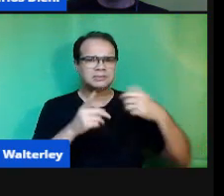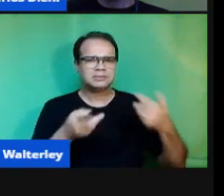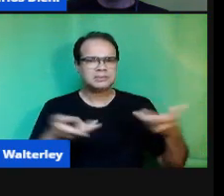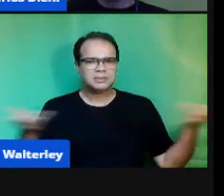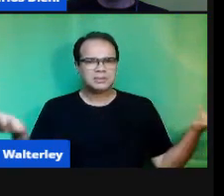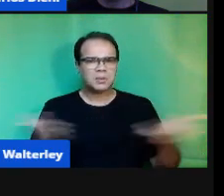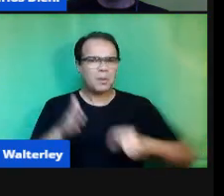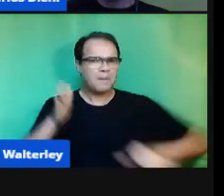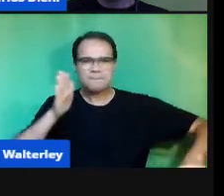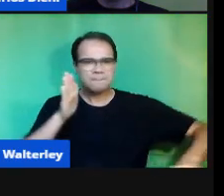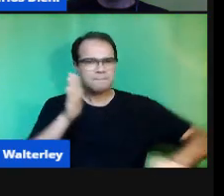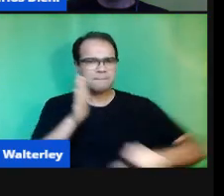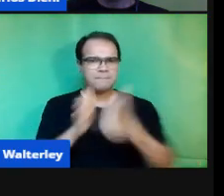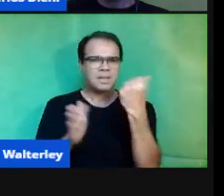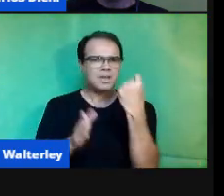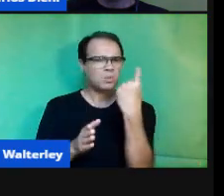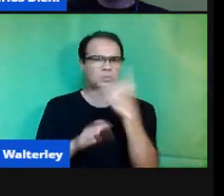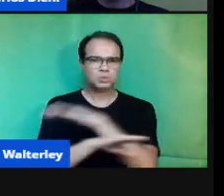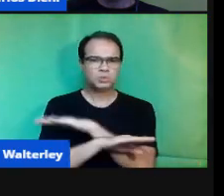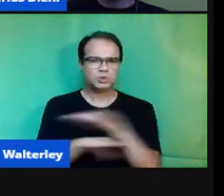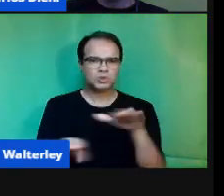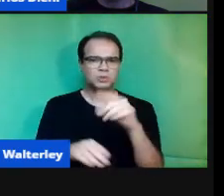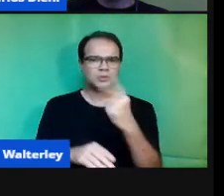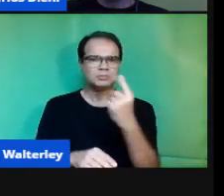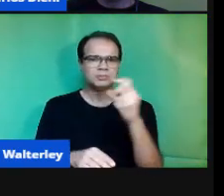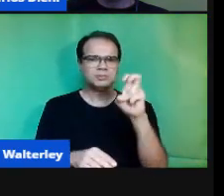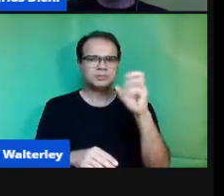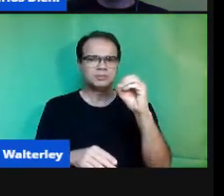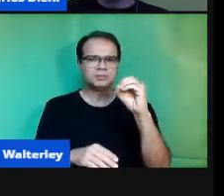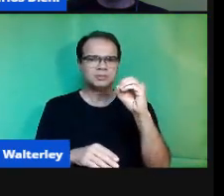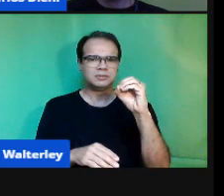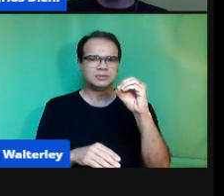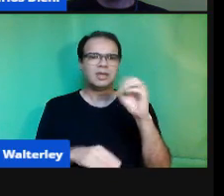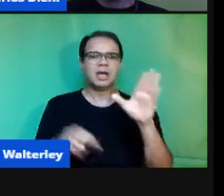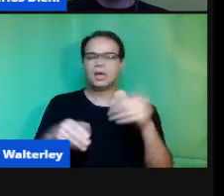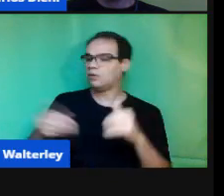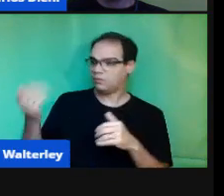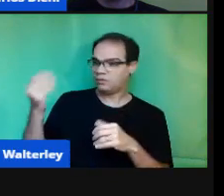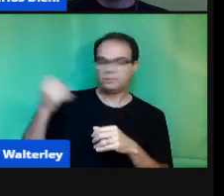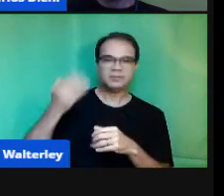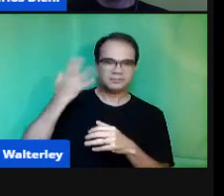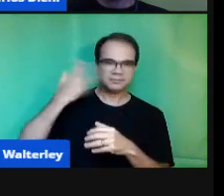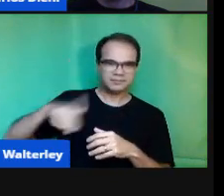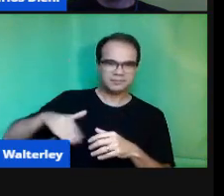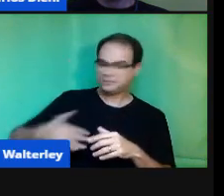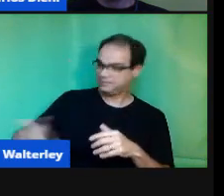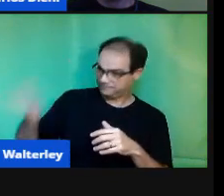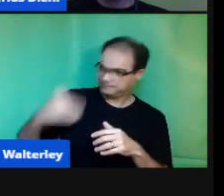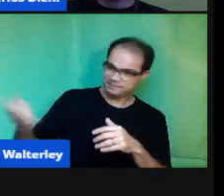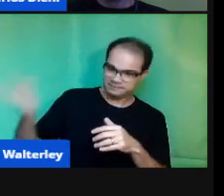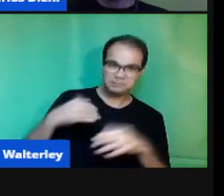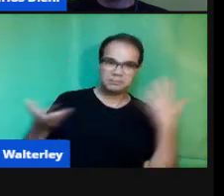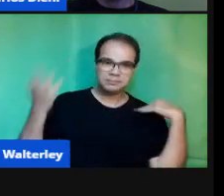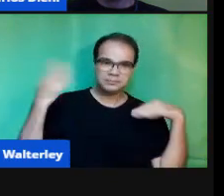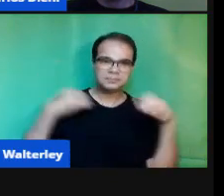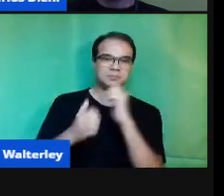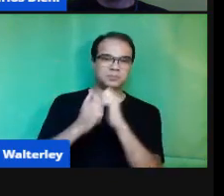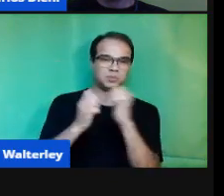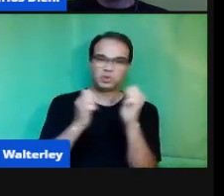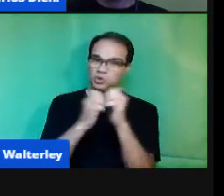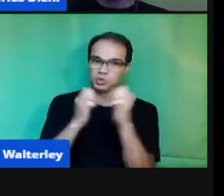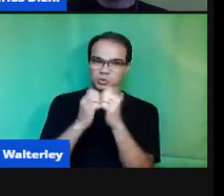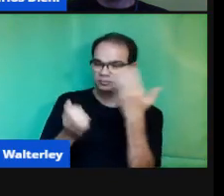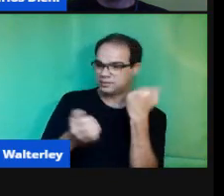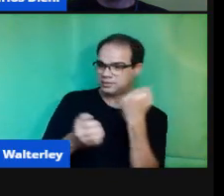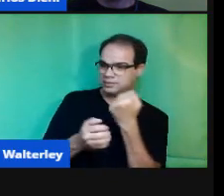Falei, nossa. Aí eu falei com a minha filha, vamos pro shopping. Ai, gente, comeu o meu dinheiro todo no McDonald's, sorvete. Ai, muito bom.